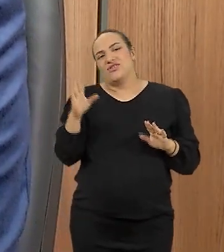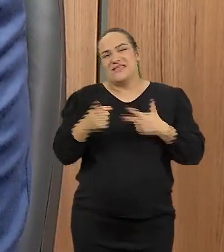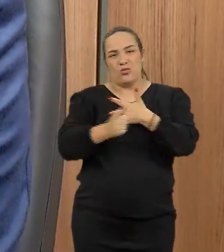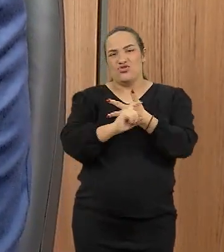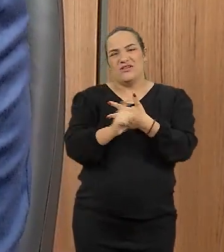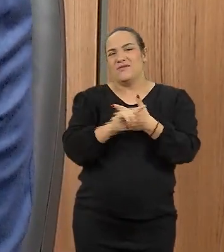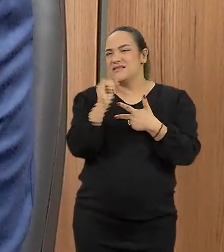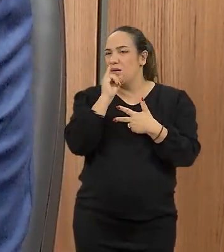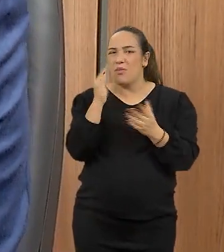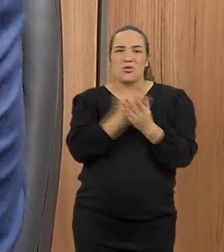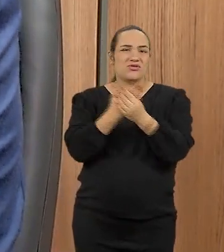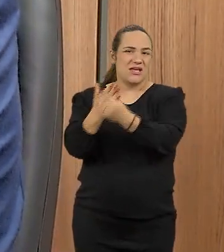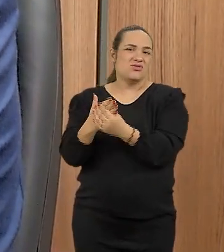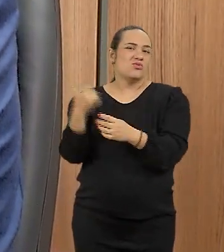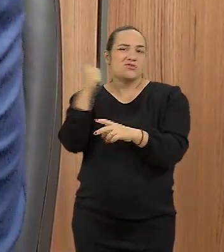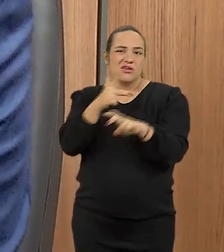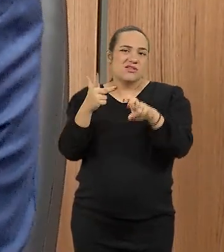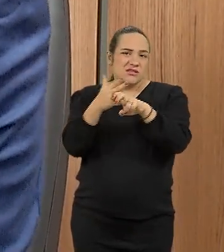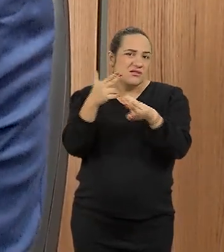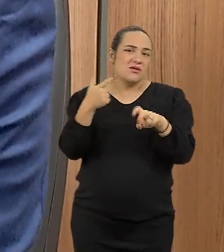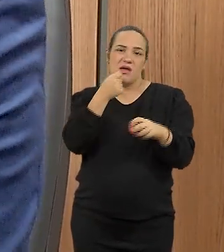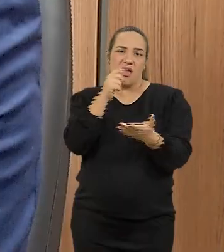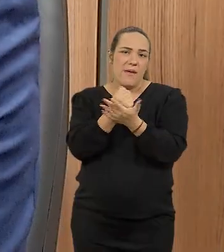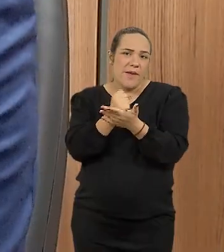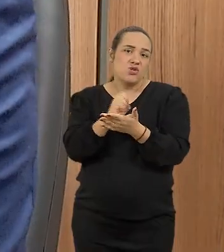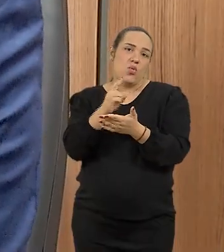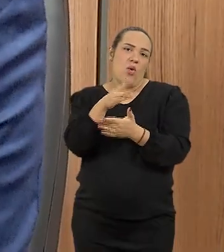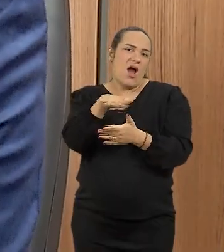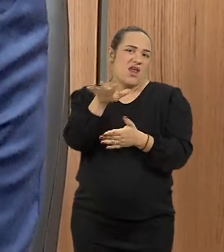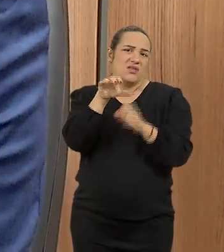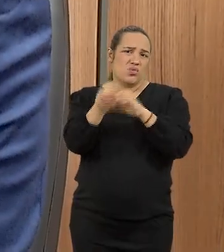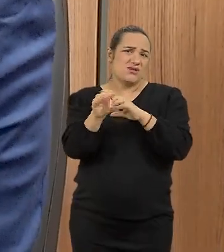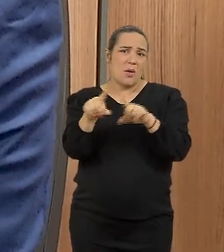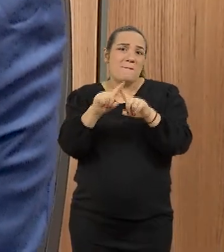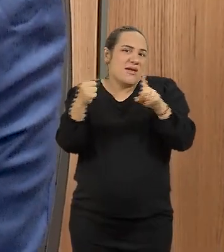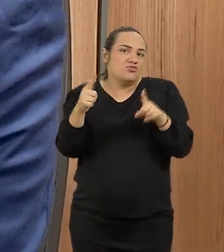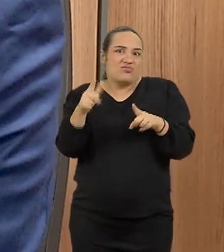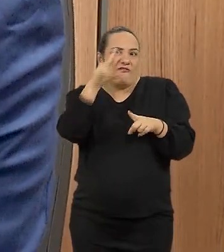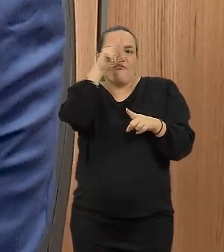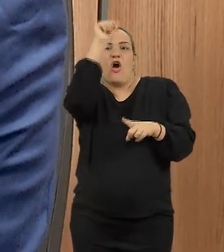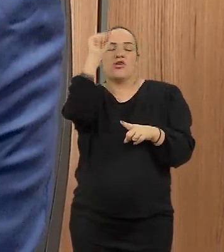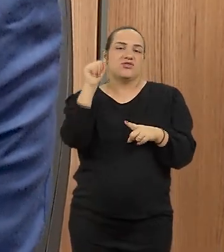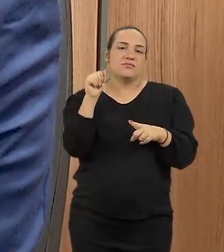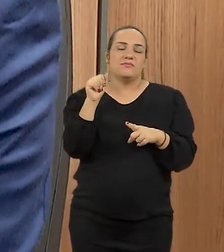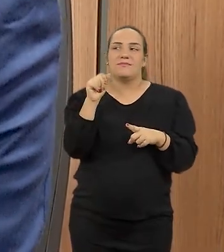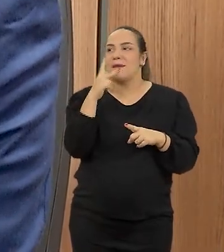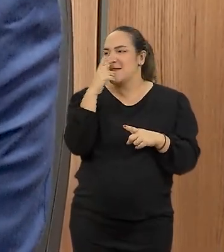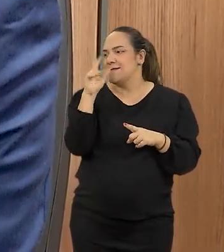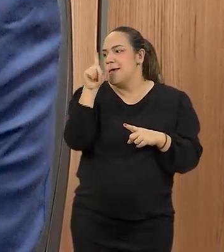saúde, especialmente, nas questões de educação, mas, fora isso, nós não vemos no âmbito estadual essa